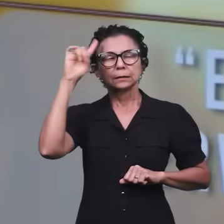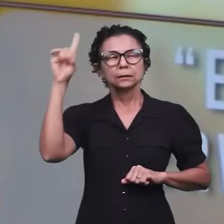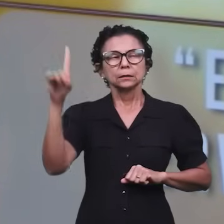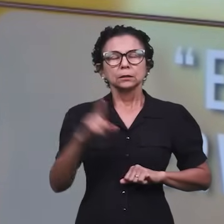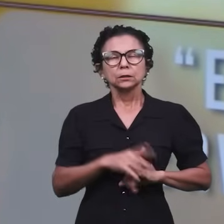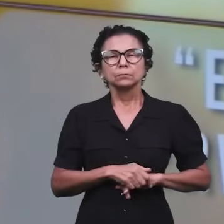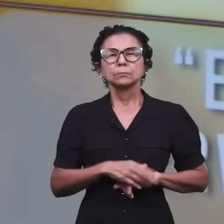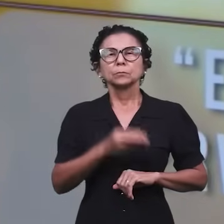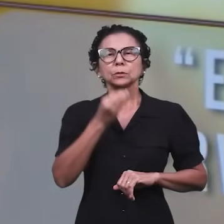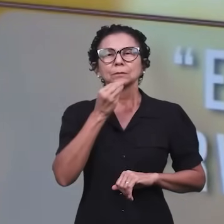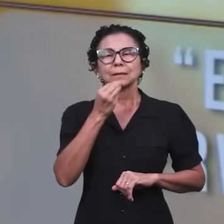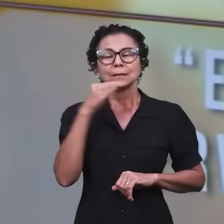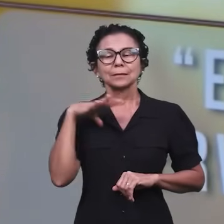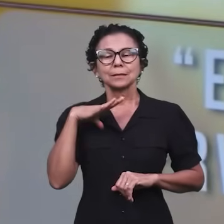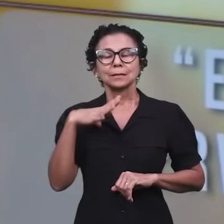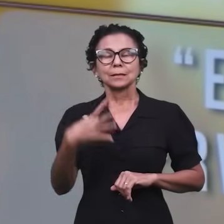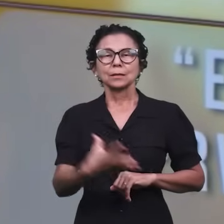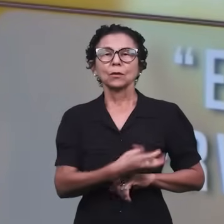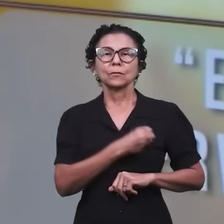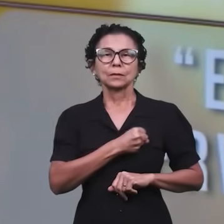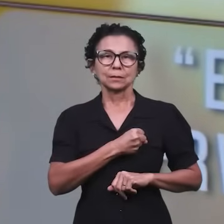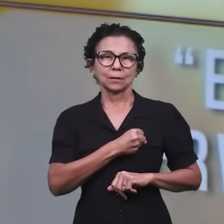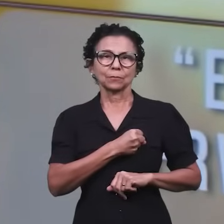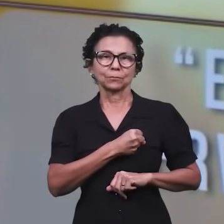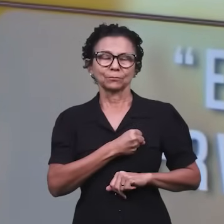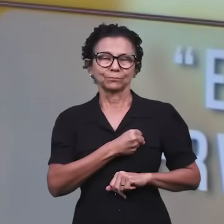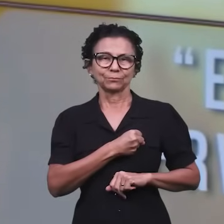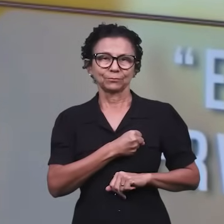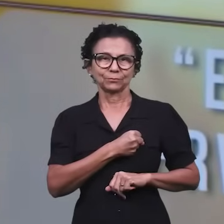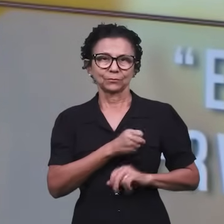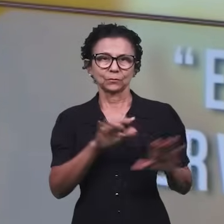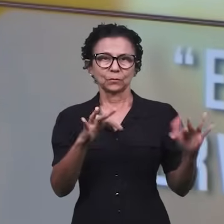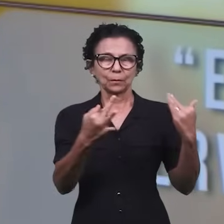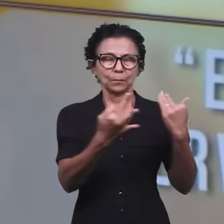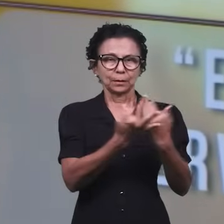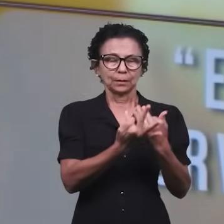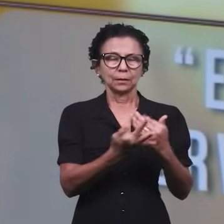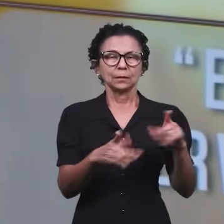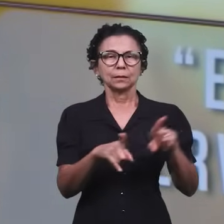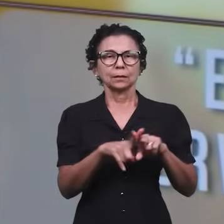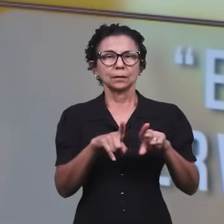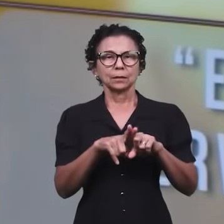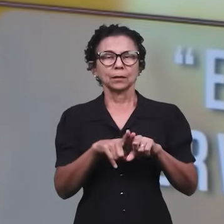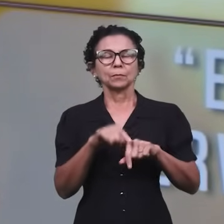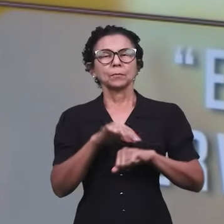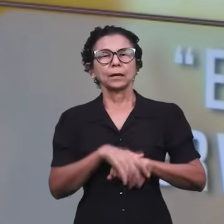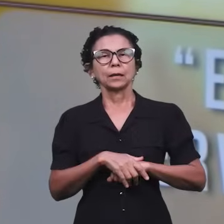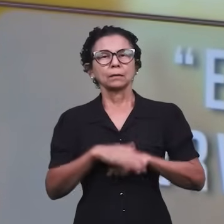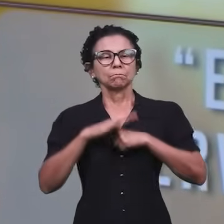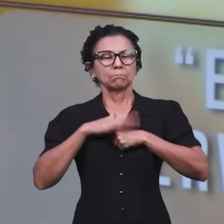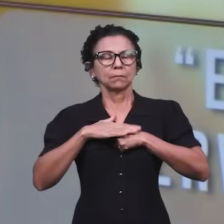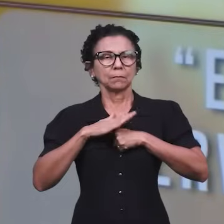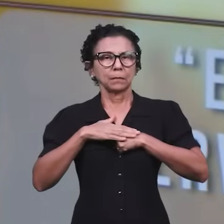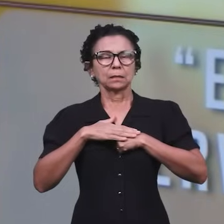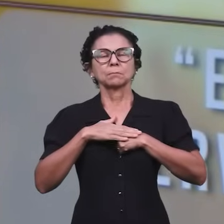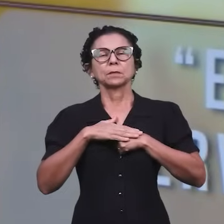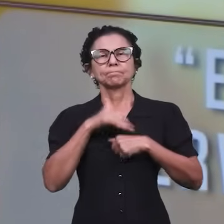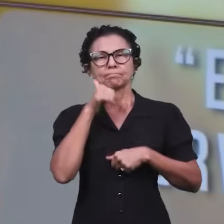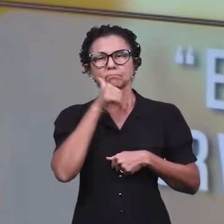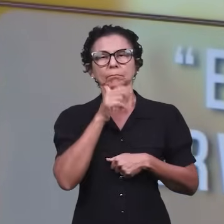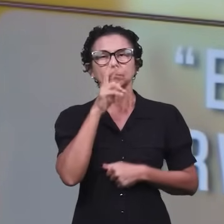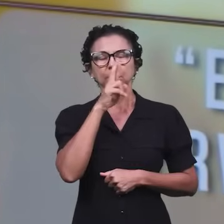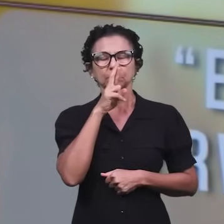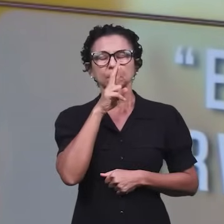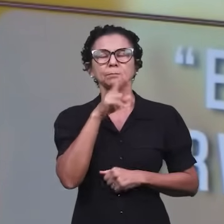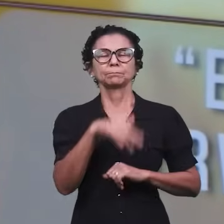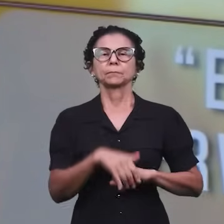vida dela e de sua família. E aí basta, e é importante frisar que, trazendo para os nossos